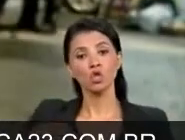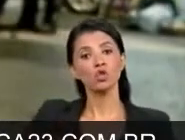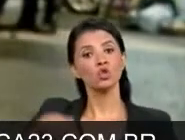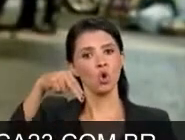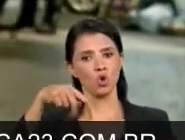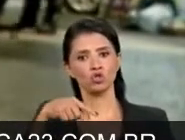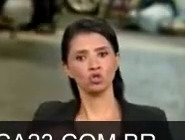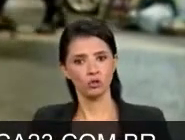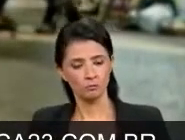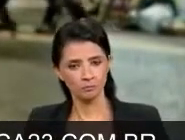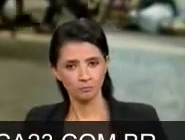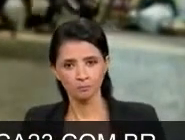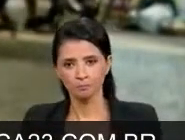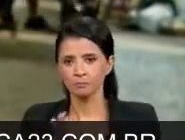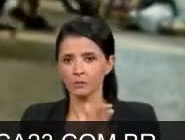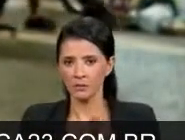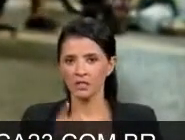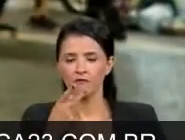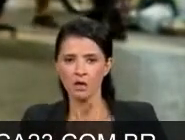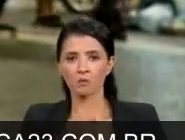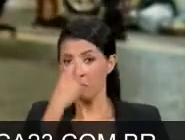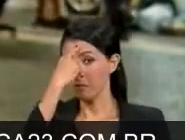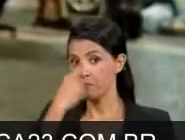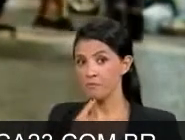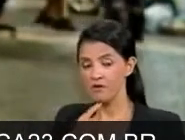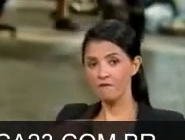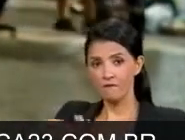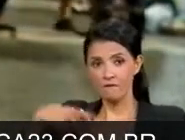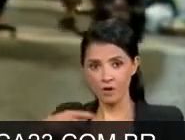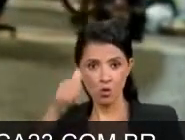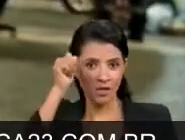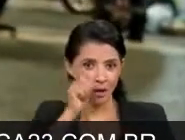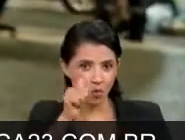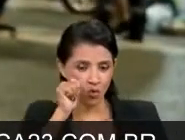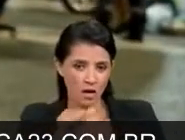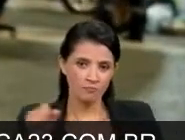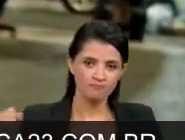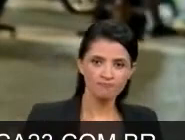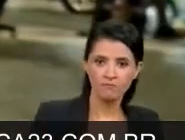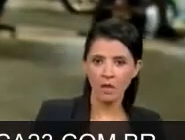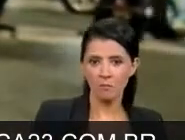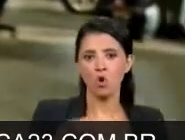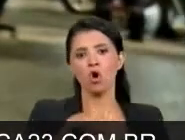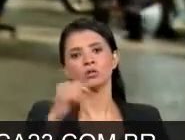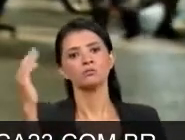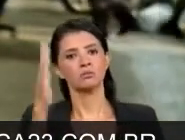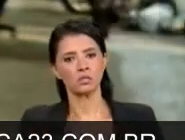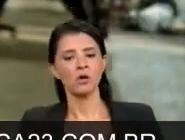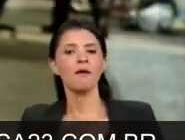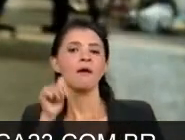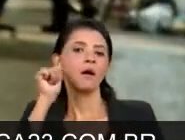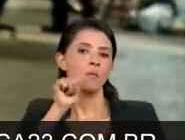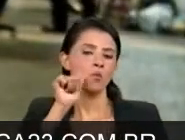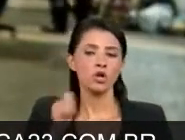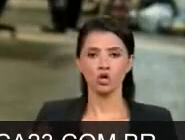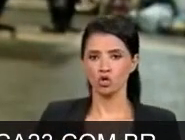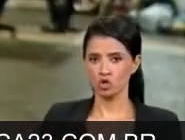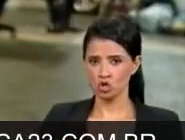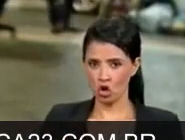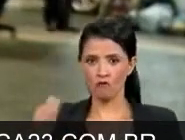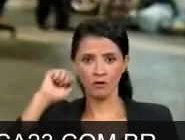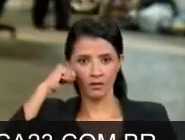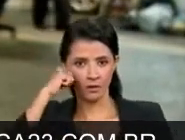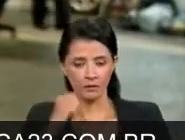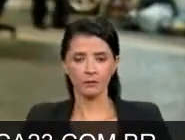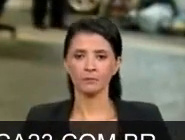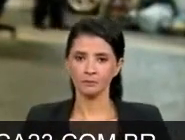Norte. Segundo a pesquisa, o perfil básico da mulher que é assassinada no Brasil é a mulher jovem e